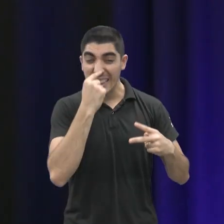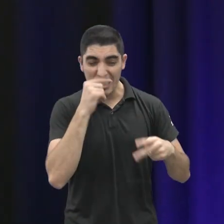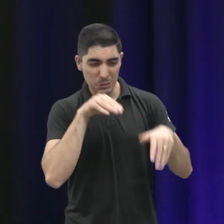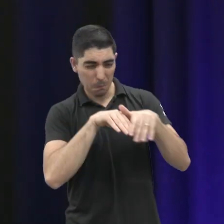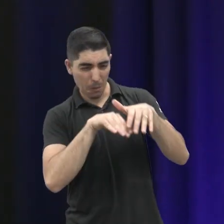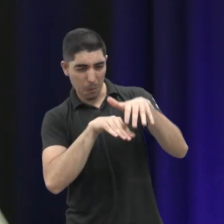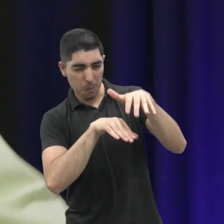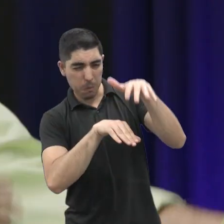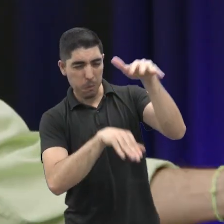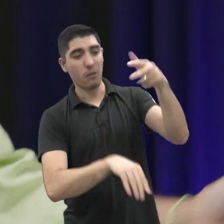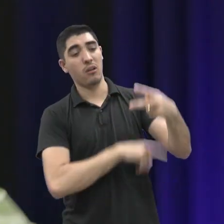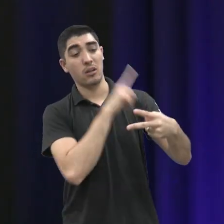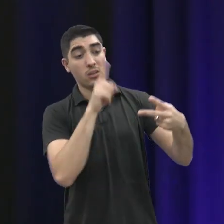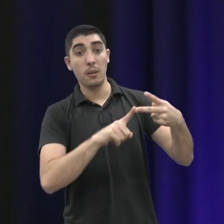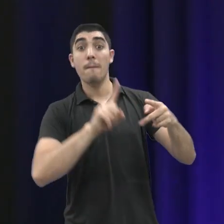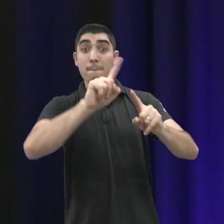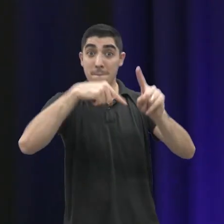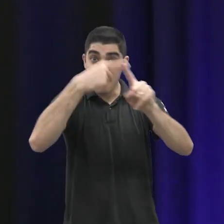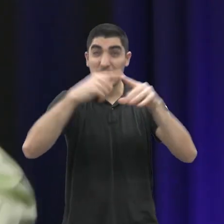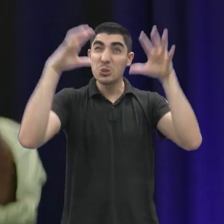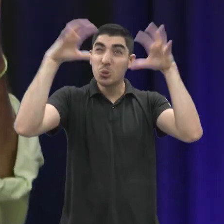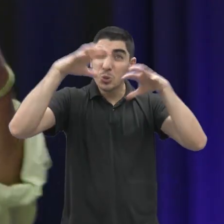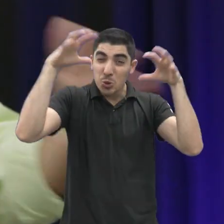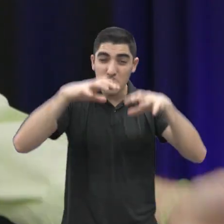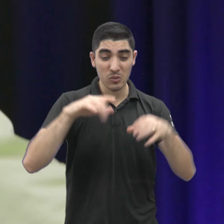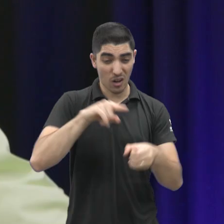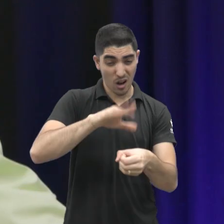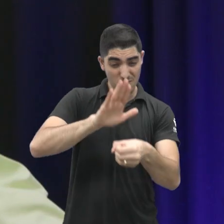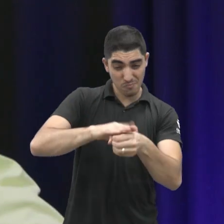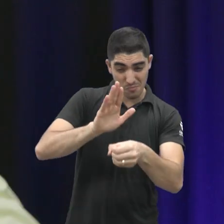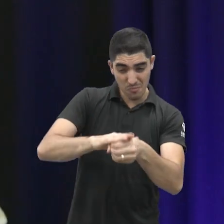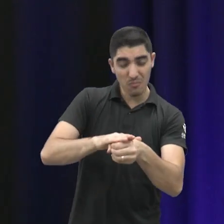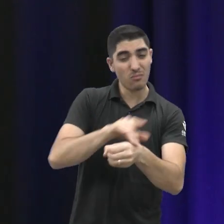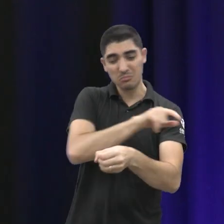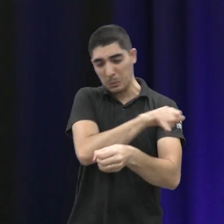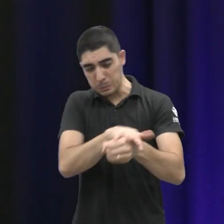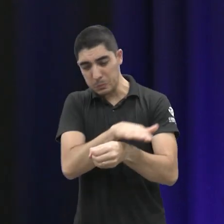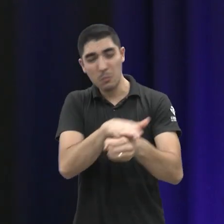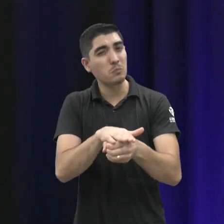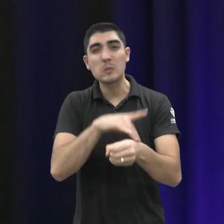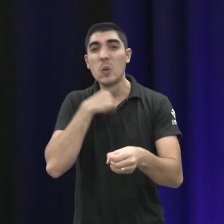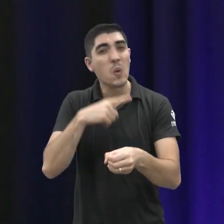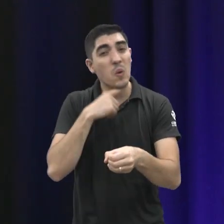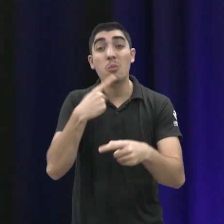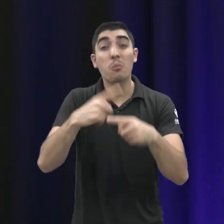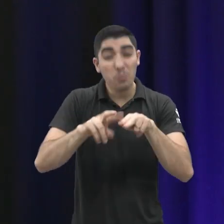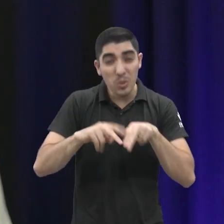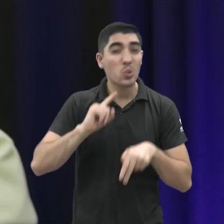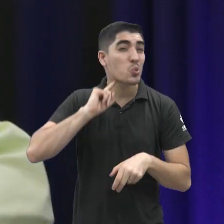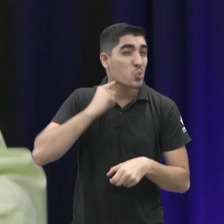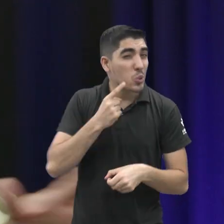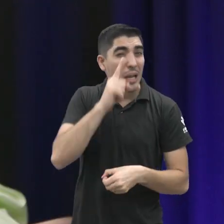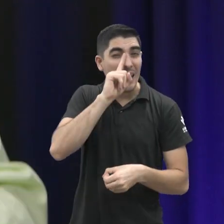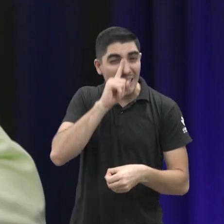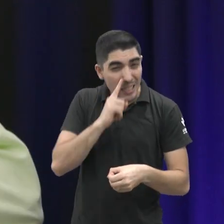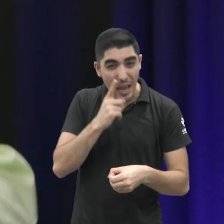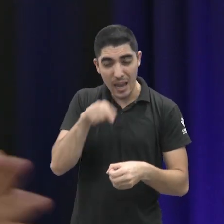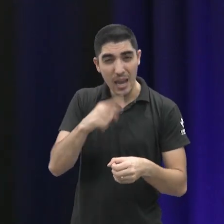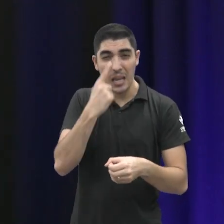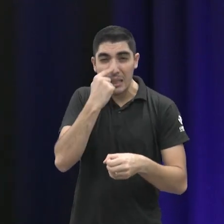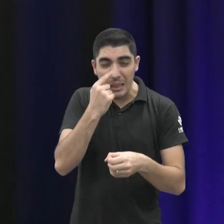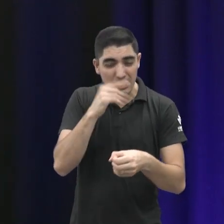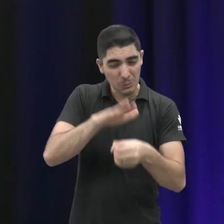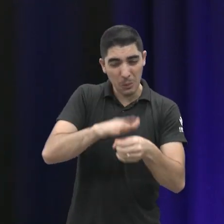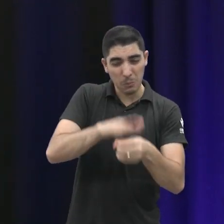chuva, levando isso pelas galerias de água pluvial, entupindo as galerias, gerando problemas de inundação, enfim, então, um